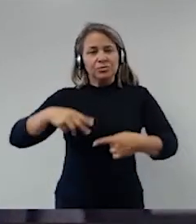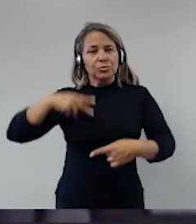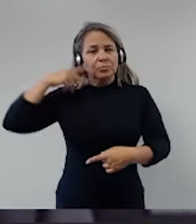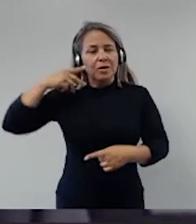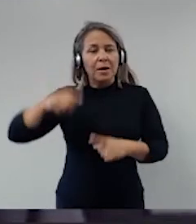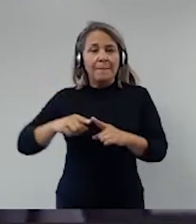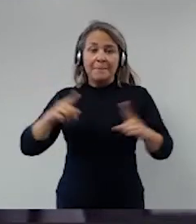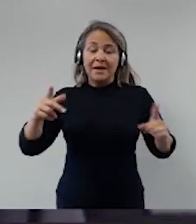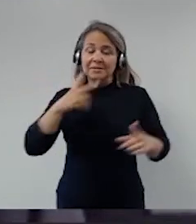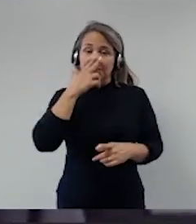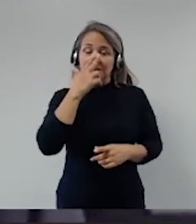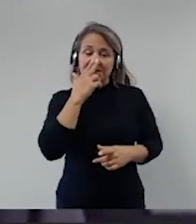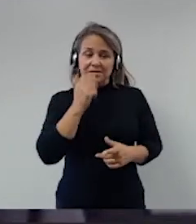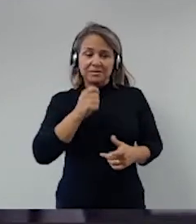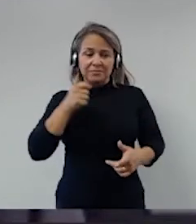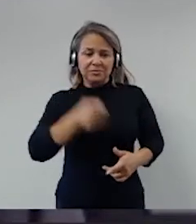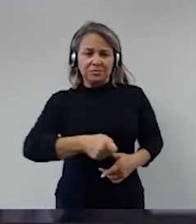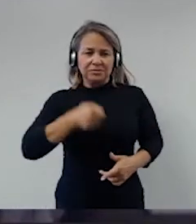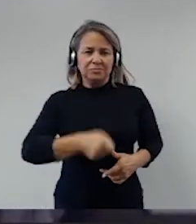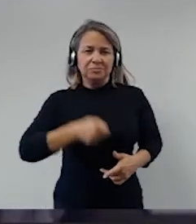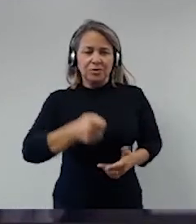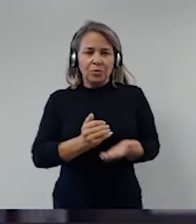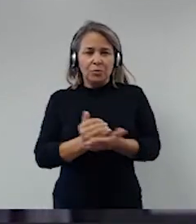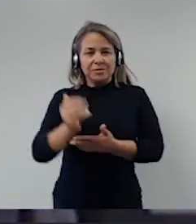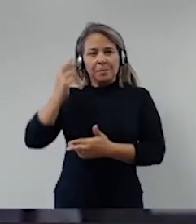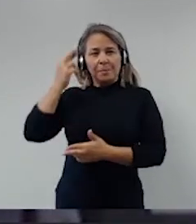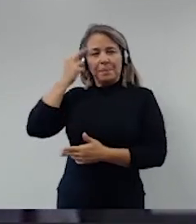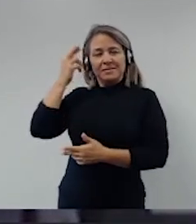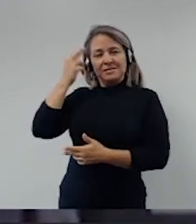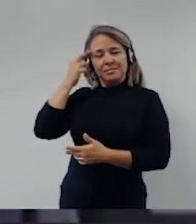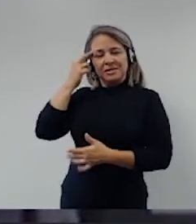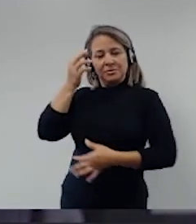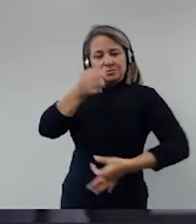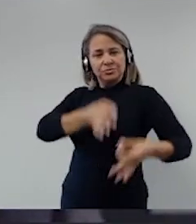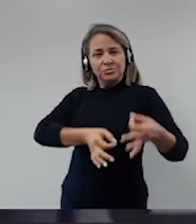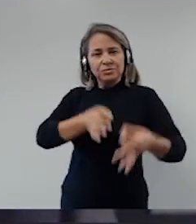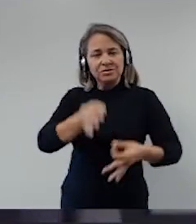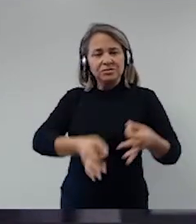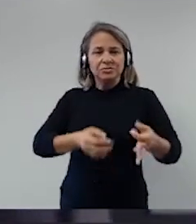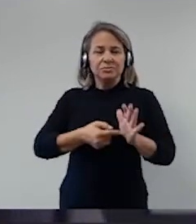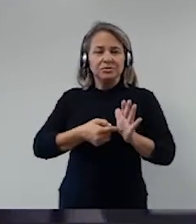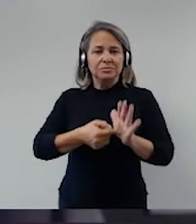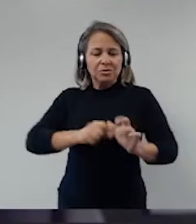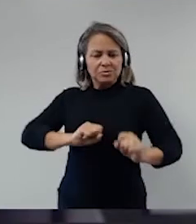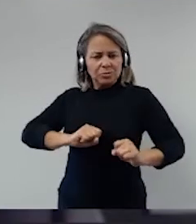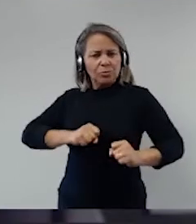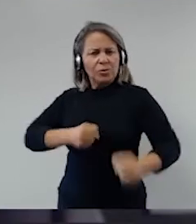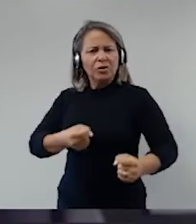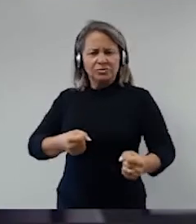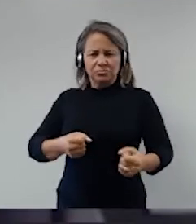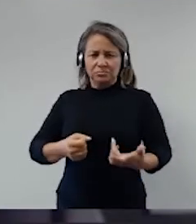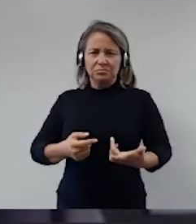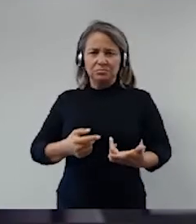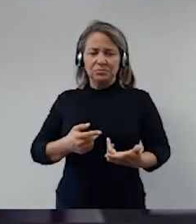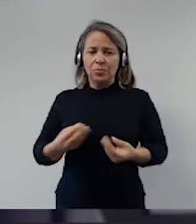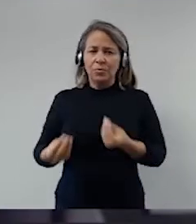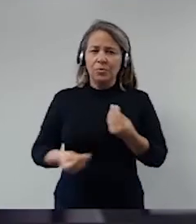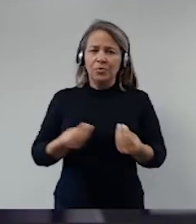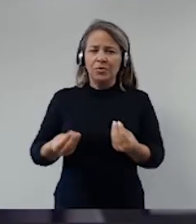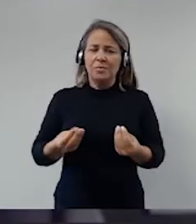um regime autoritário a partir de pensamentos jurídicos que trazem esse ódio, essa forma